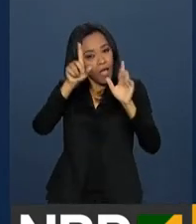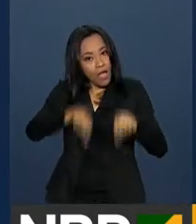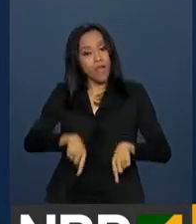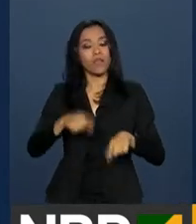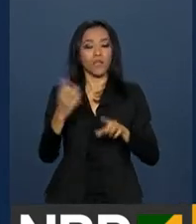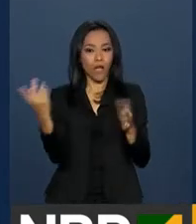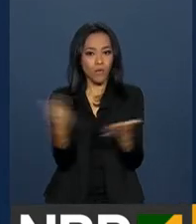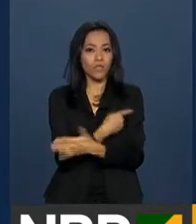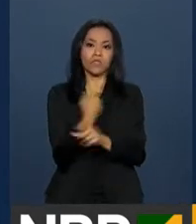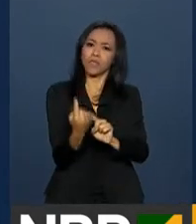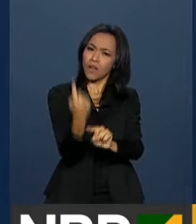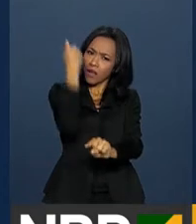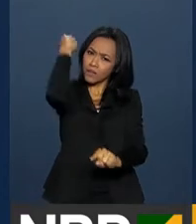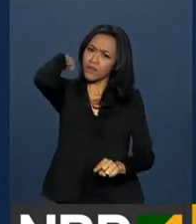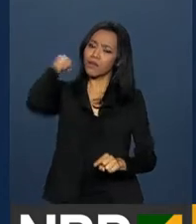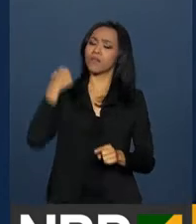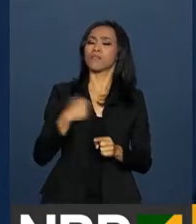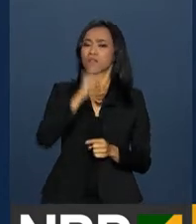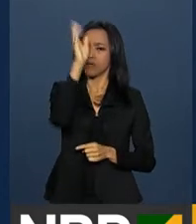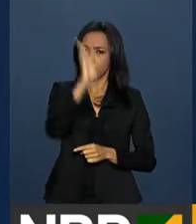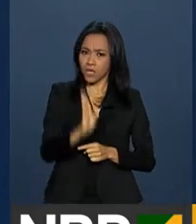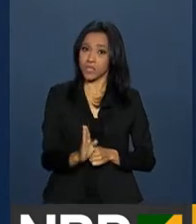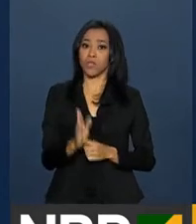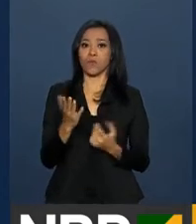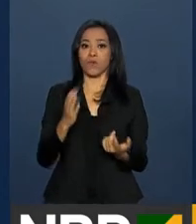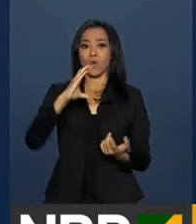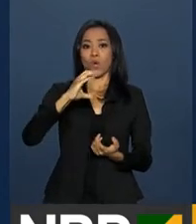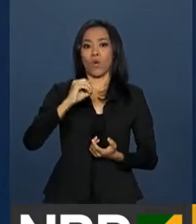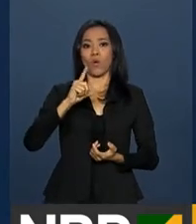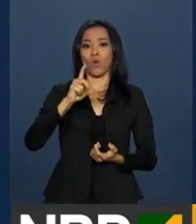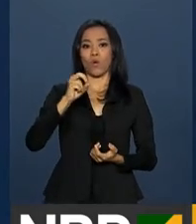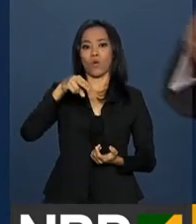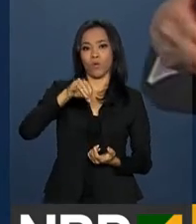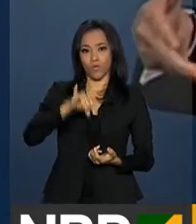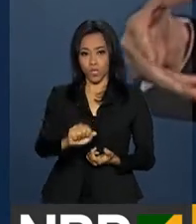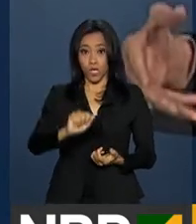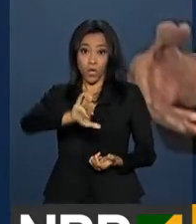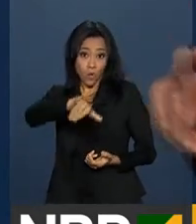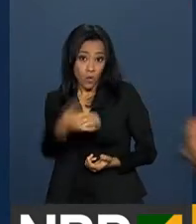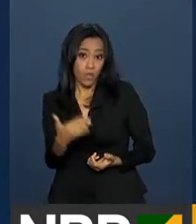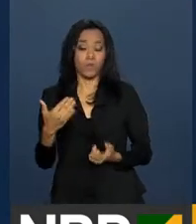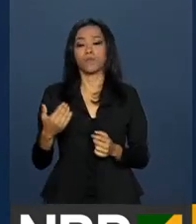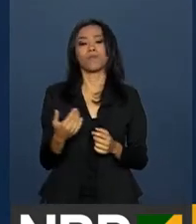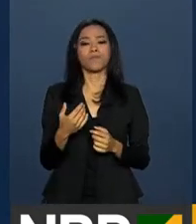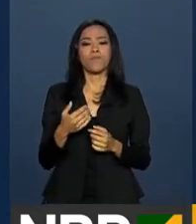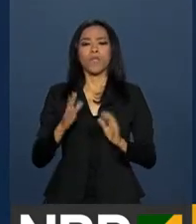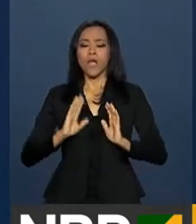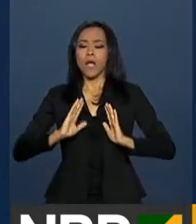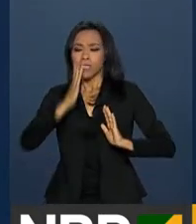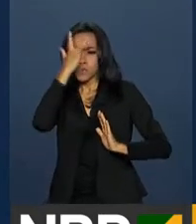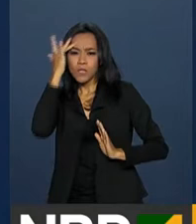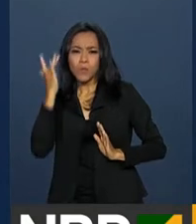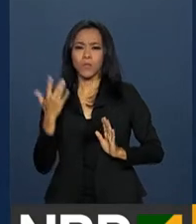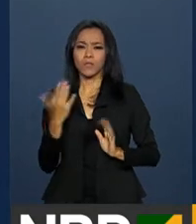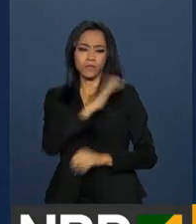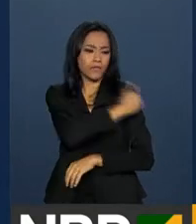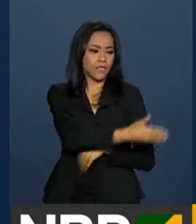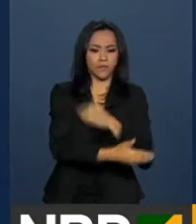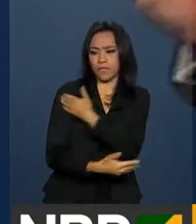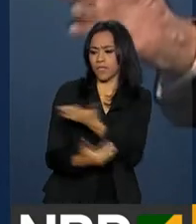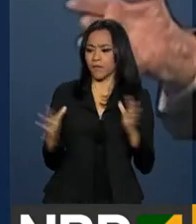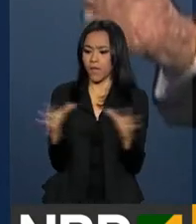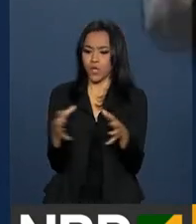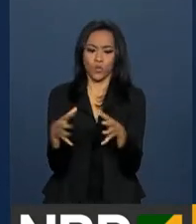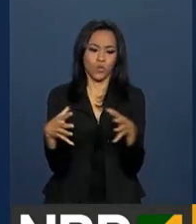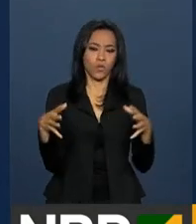no tempo do Brasil colônia. E no Brasil colônia, quando os vizinhos se juntavam, volto a dizer,